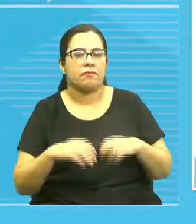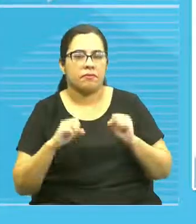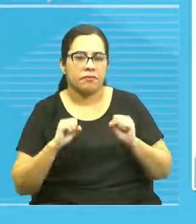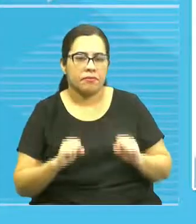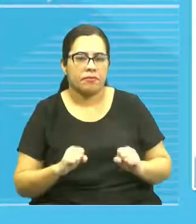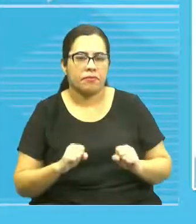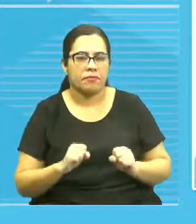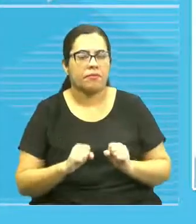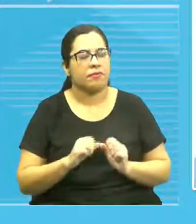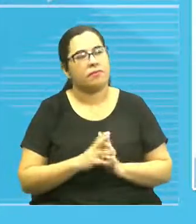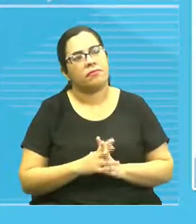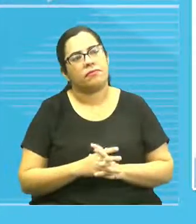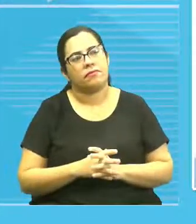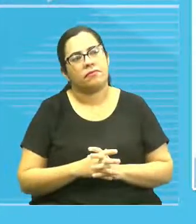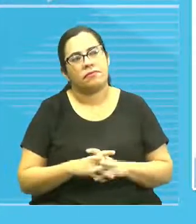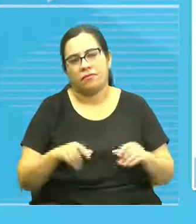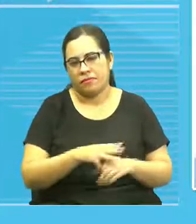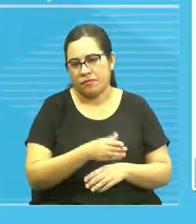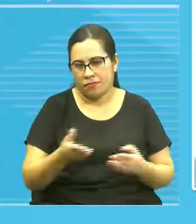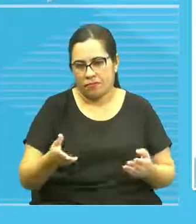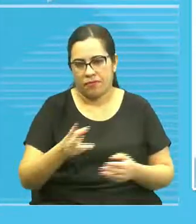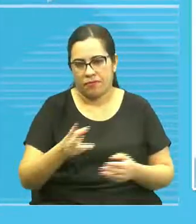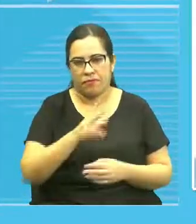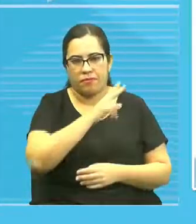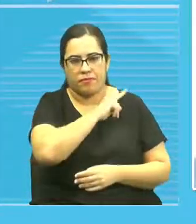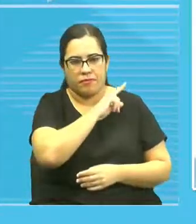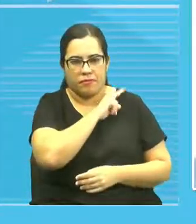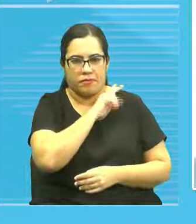aí, segundo ano B de Curral Novo.